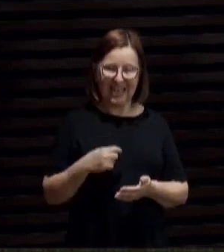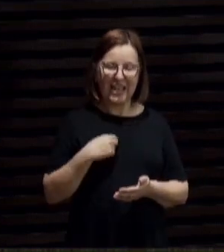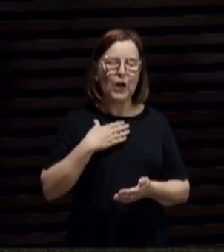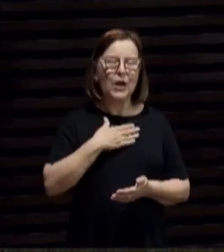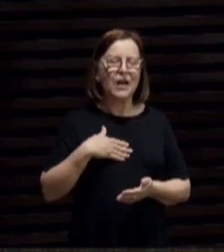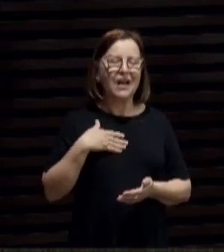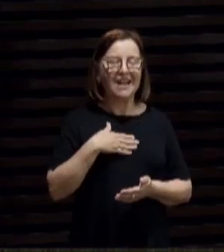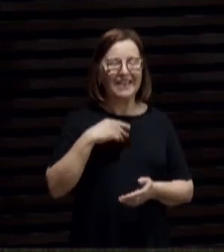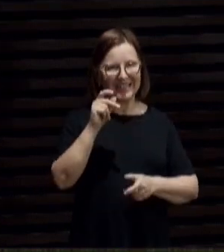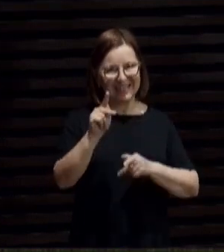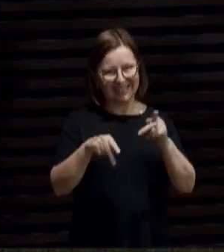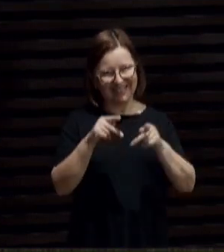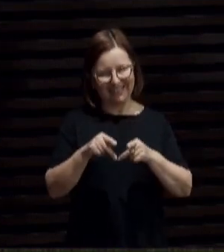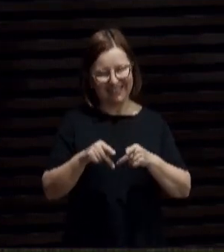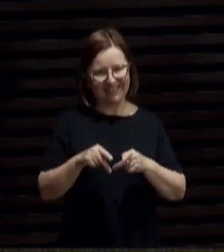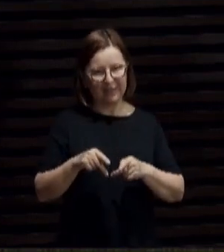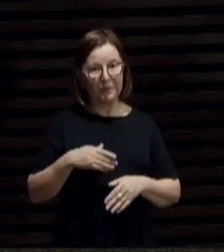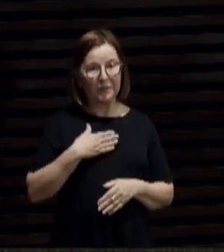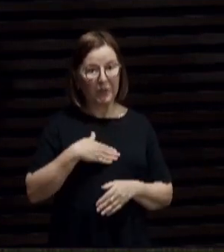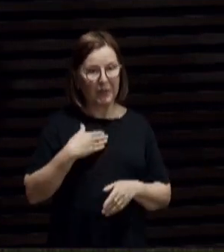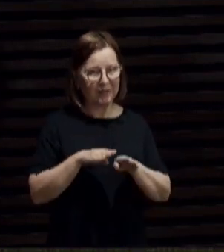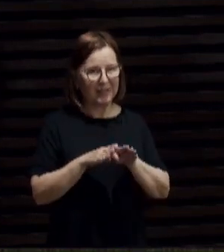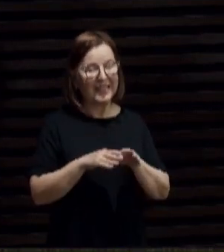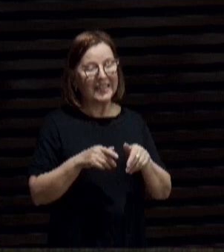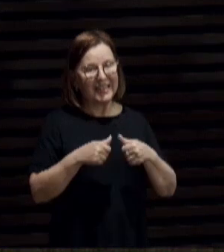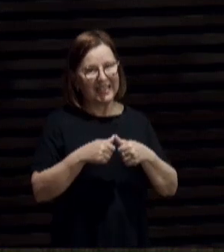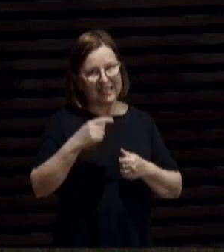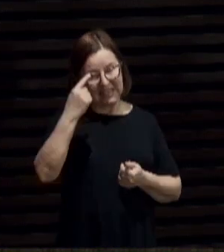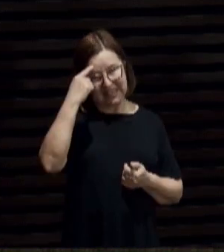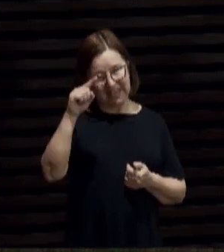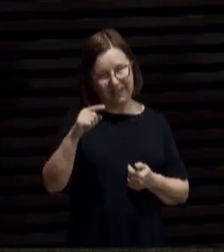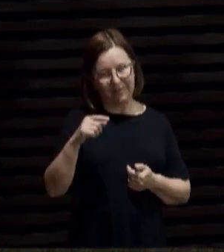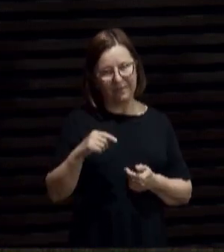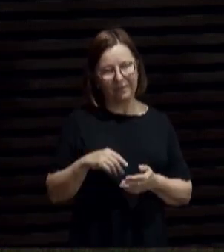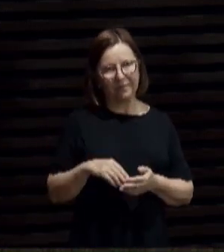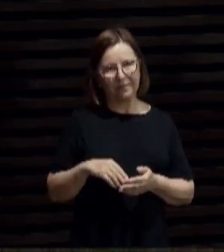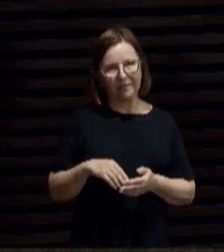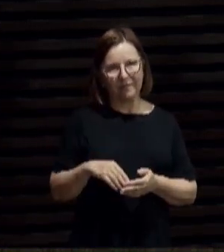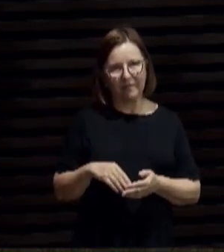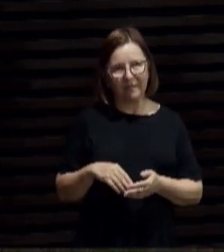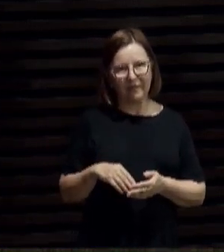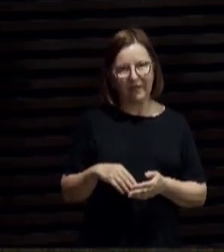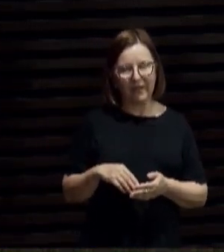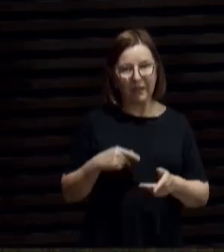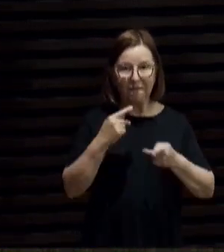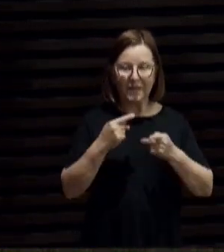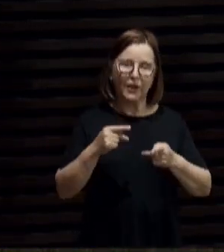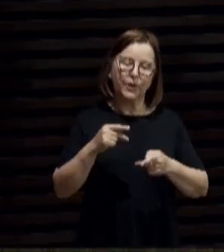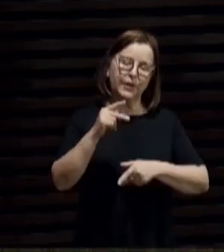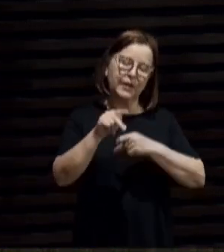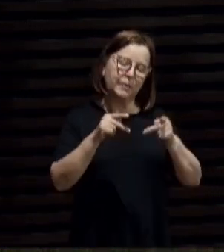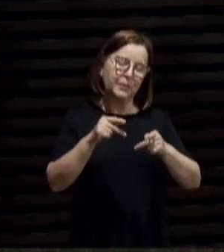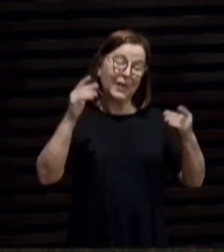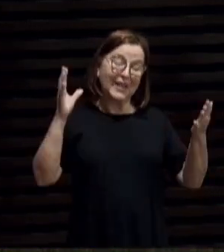Eu gosto também dessa ideia. Não há dúvida de que fala da variedade daqueles que seriam salvos pela